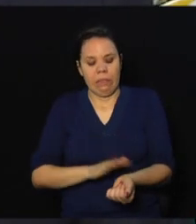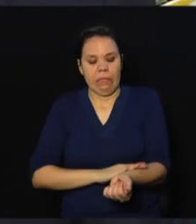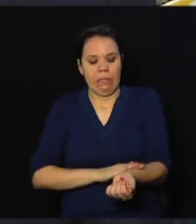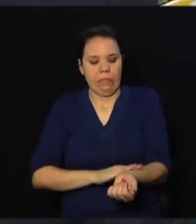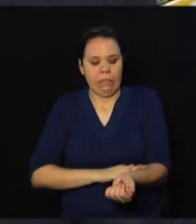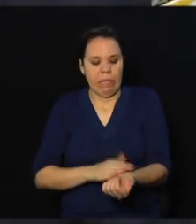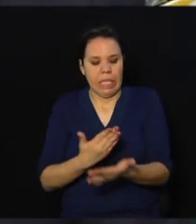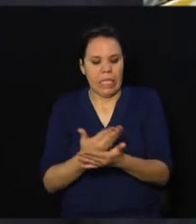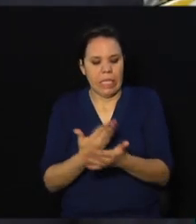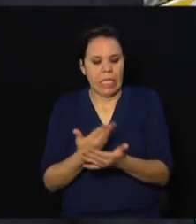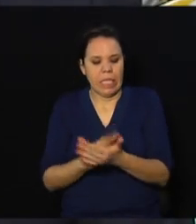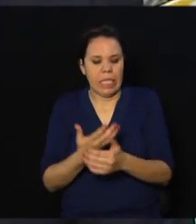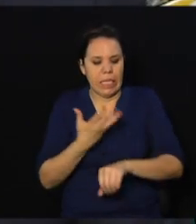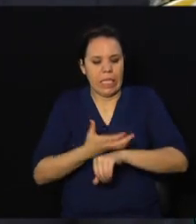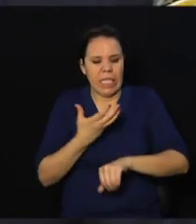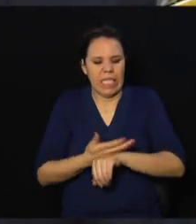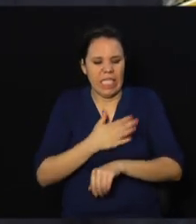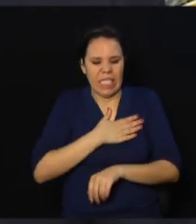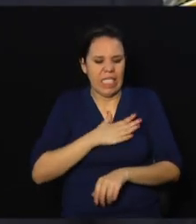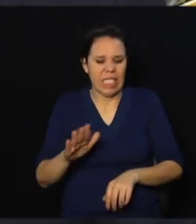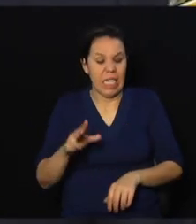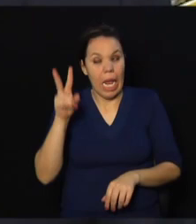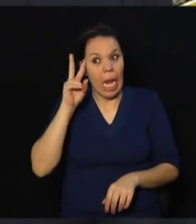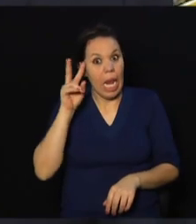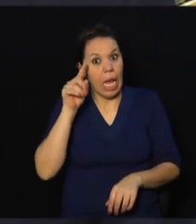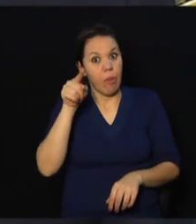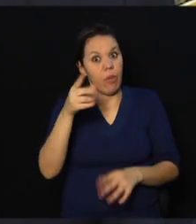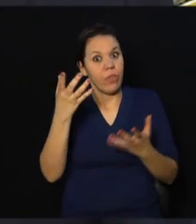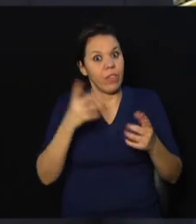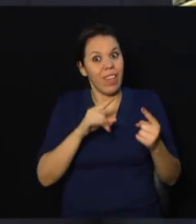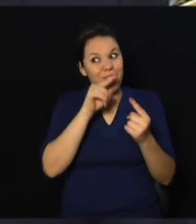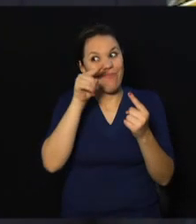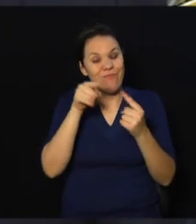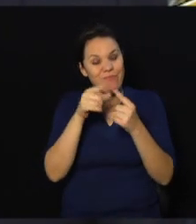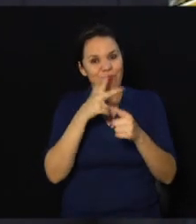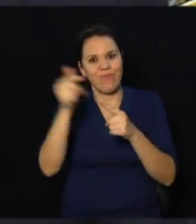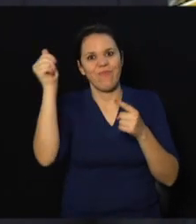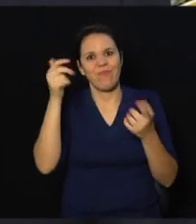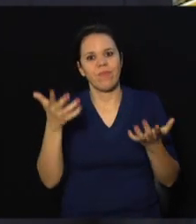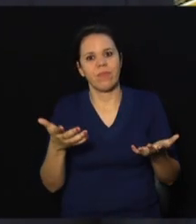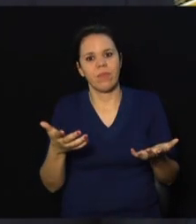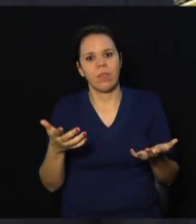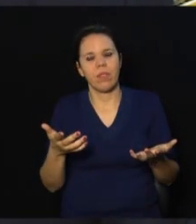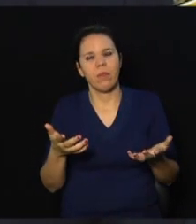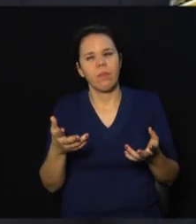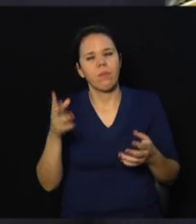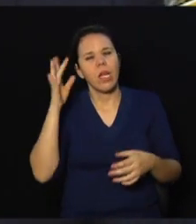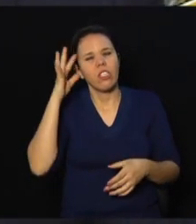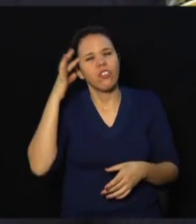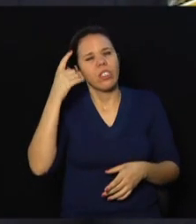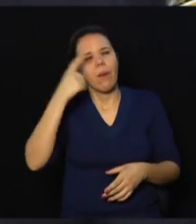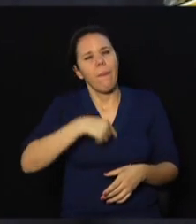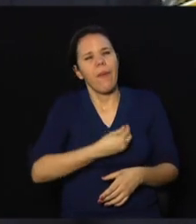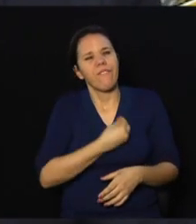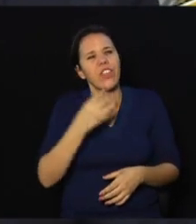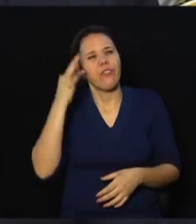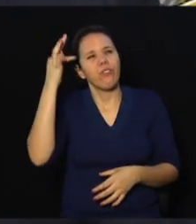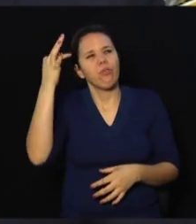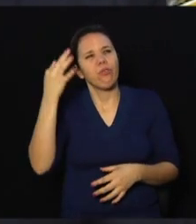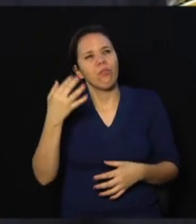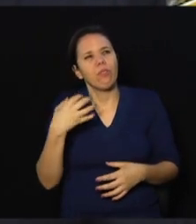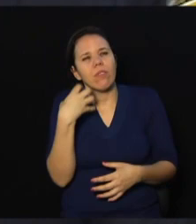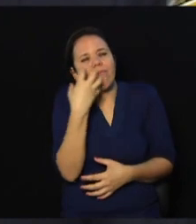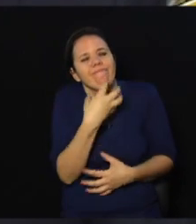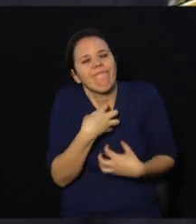estressado porque está estudando uma disciplina que não goste, lembre-se onde você quer estar. Se visualizar lá, sentir aquele friozinho gostoso na